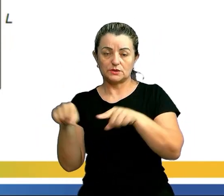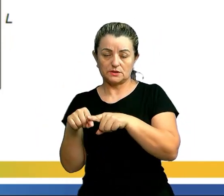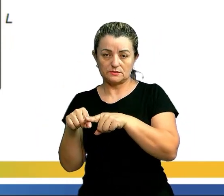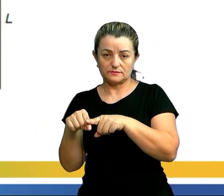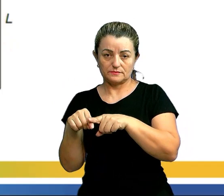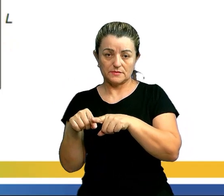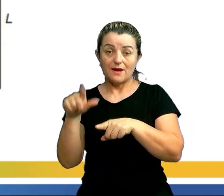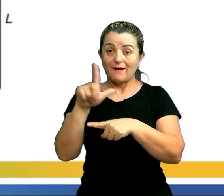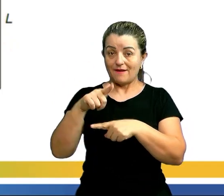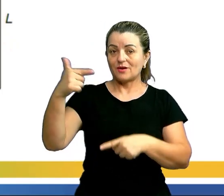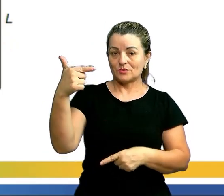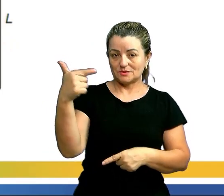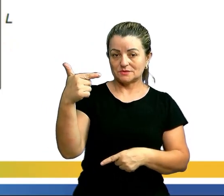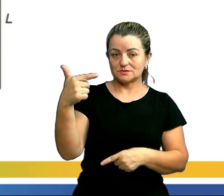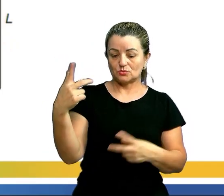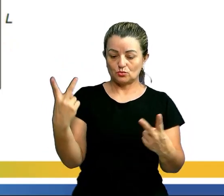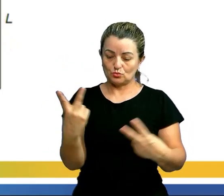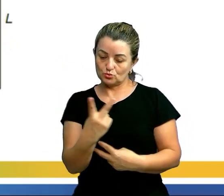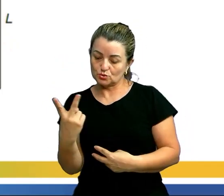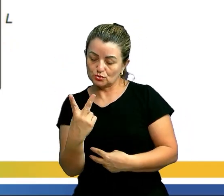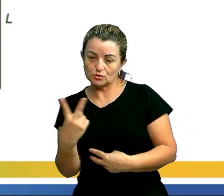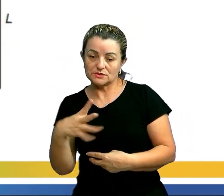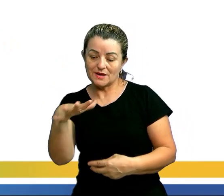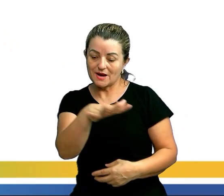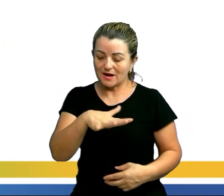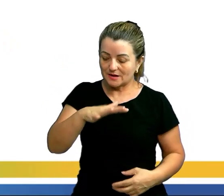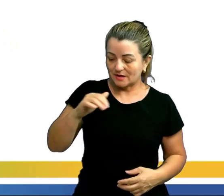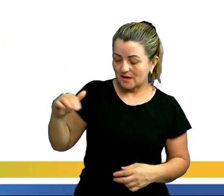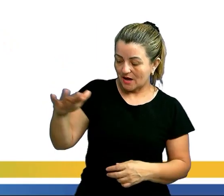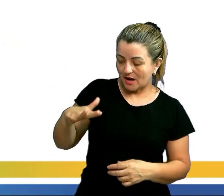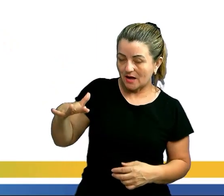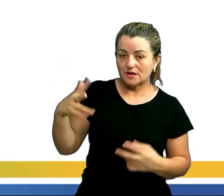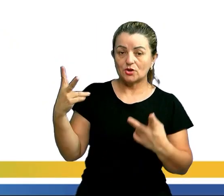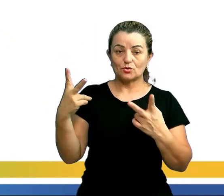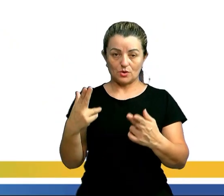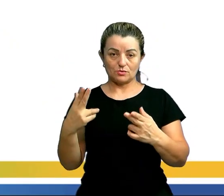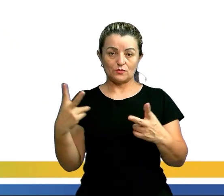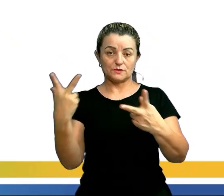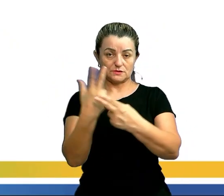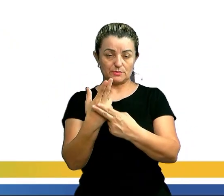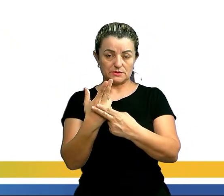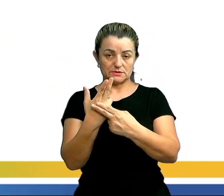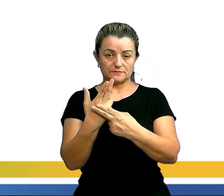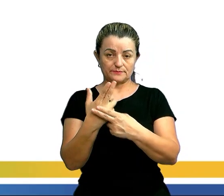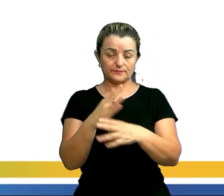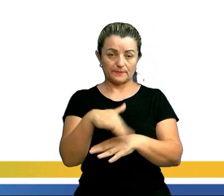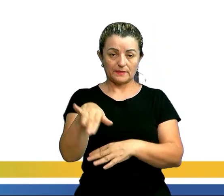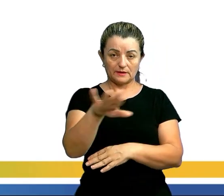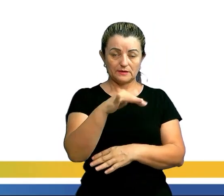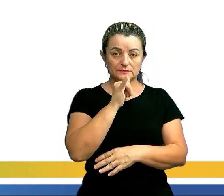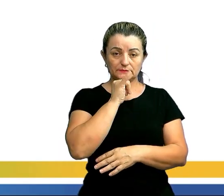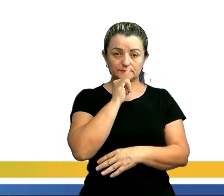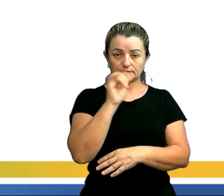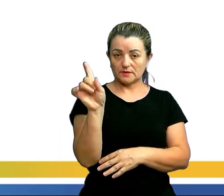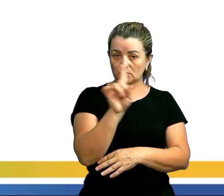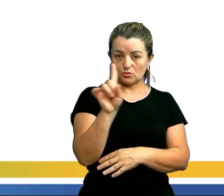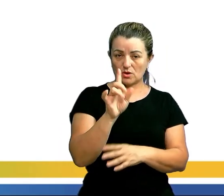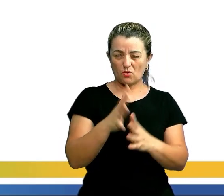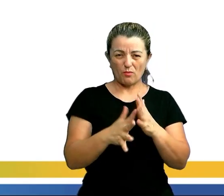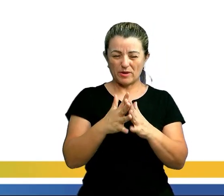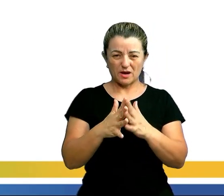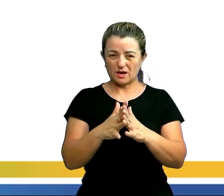de áreas, eu tenho que relacionar. Aqui pede uma igualdade. Então, qual é a área do círculo? πr ao quadrado. Qual